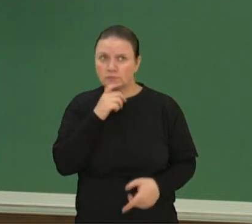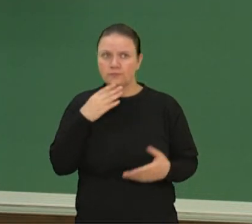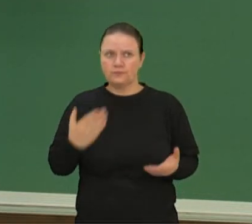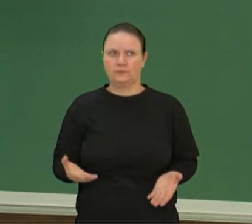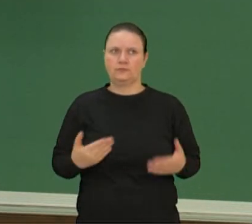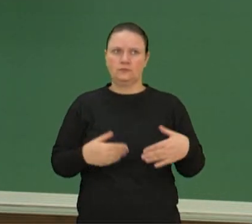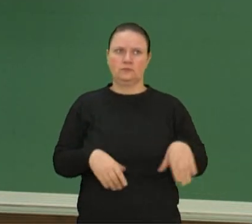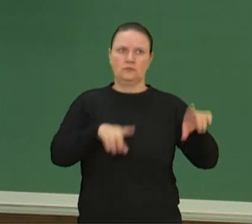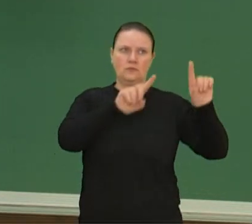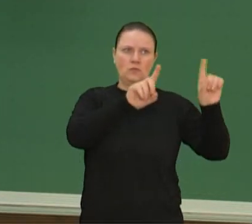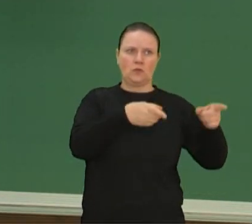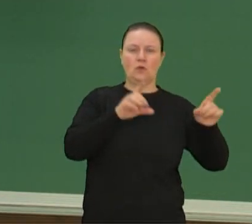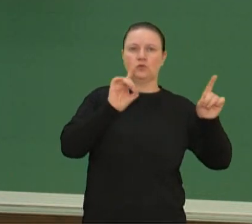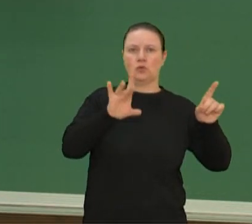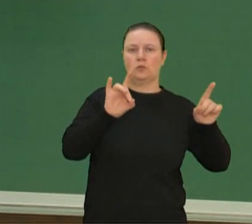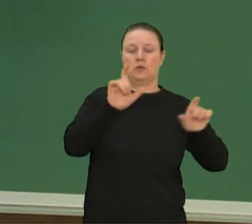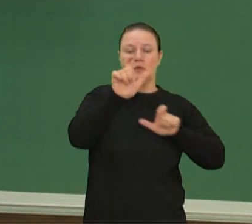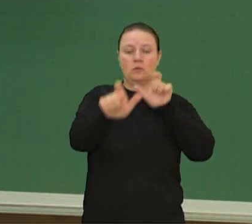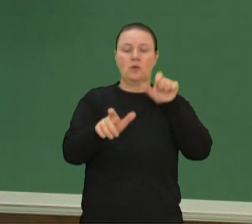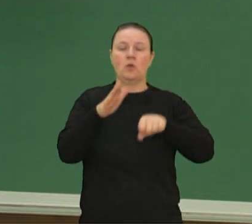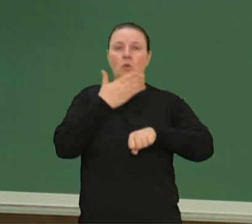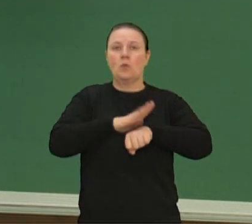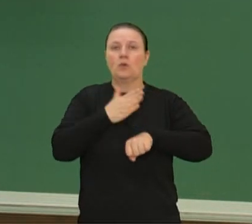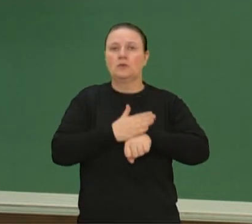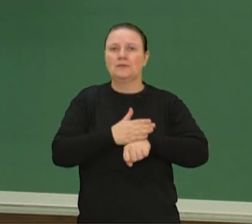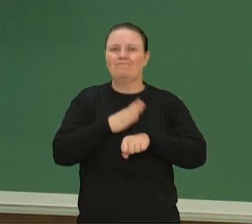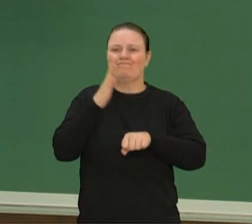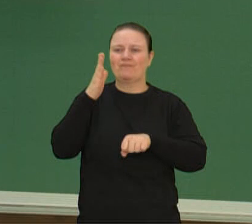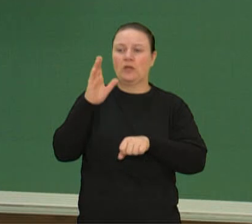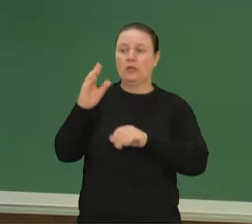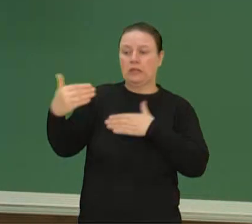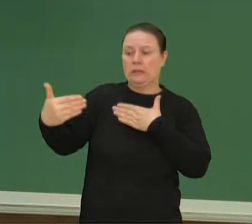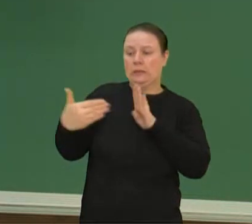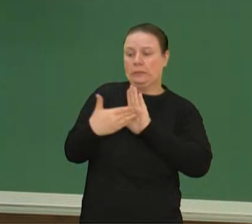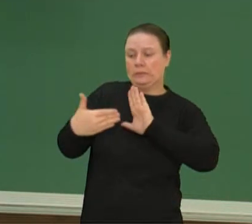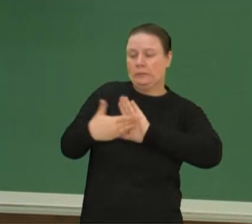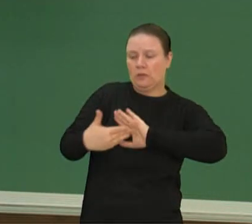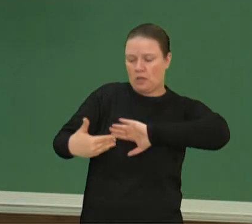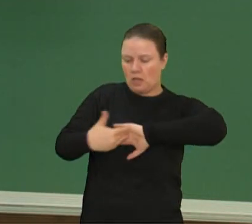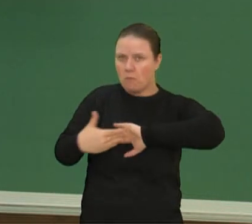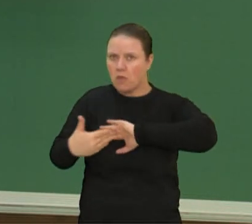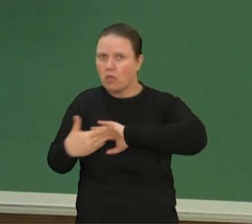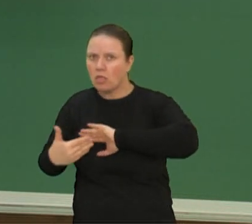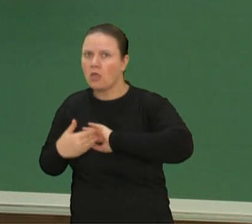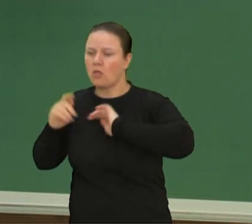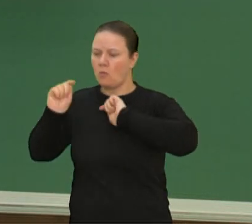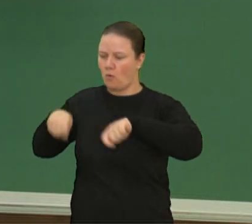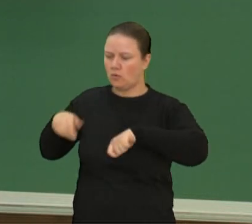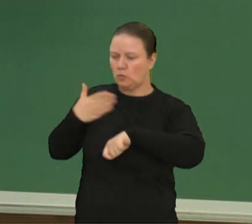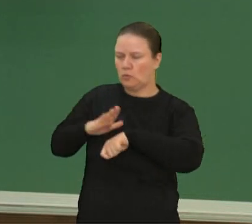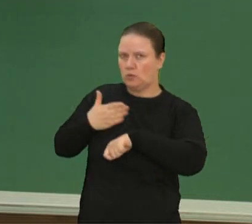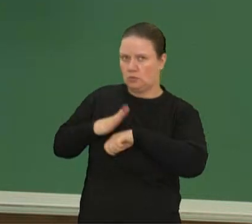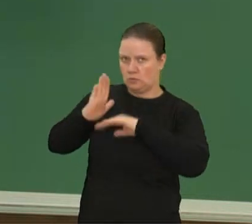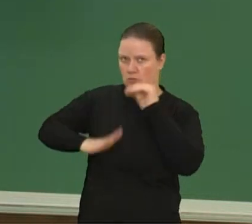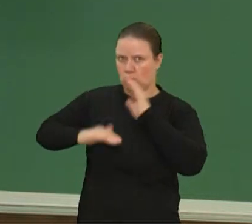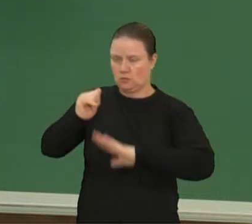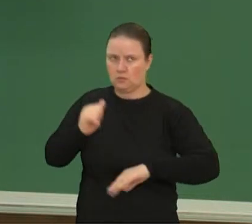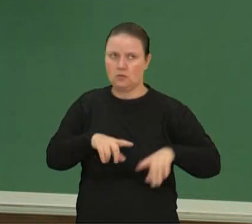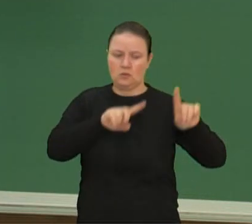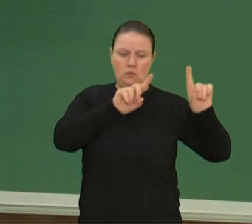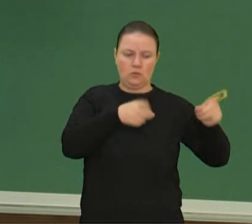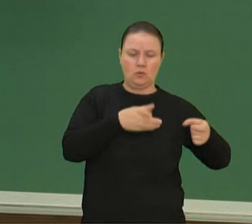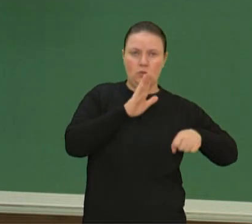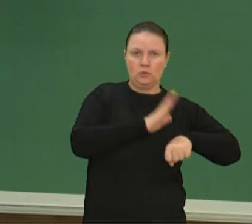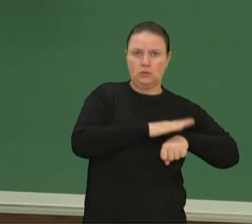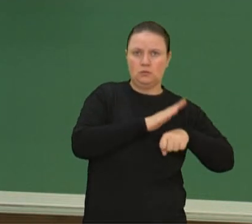1991. Somente praticantes com restrições articulares devem receber acompanhamento profissional. Próxima, o tempo de